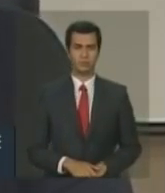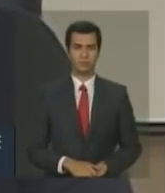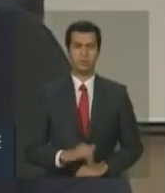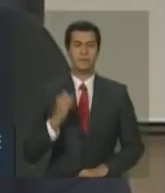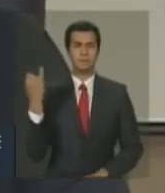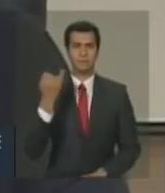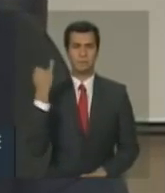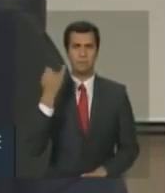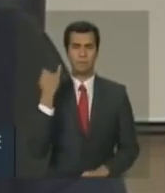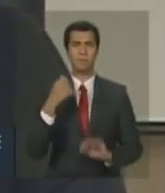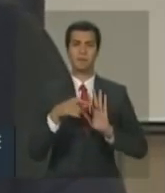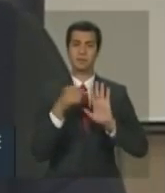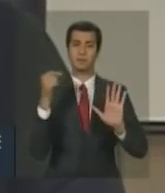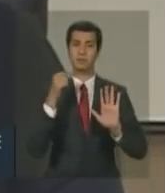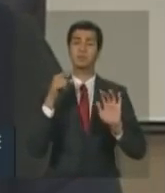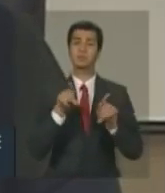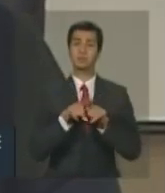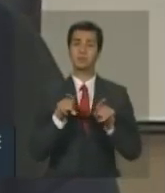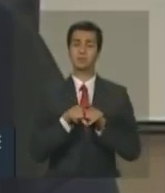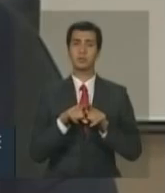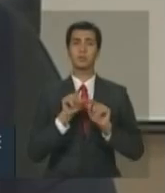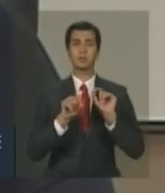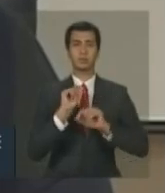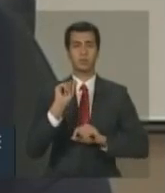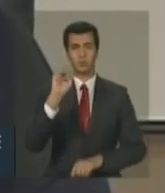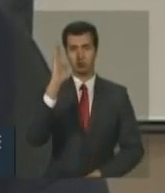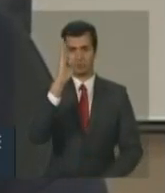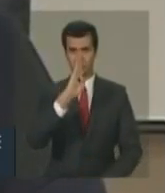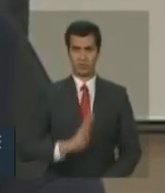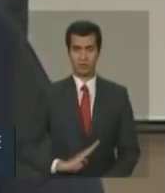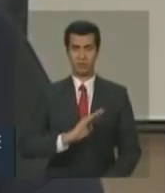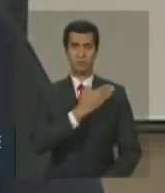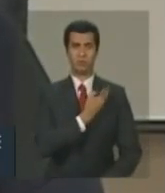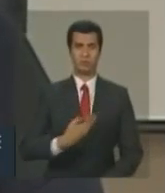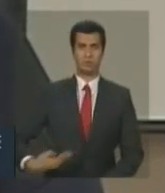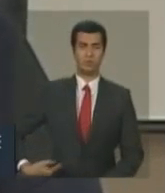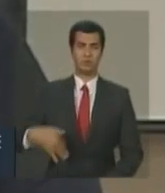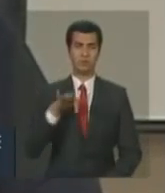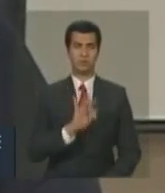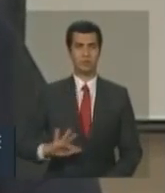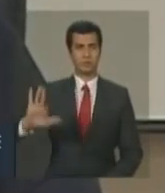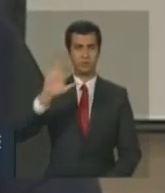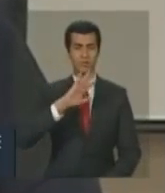essa posição do governo brasileiro, que recebe o relatório